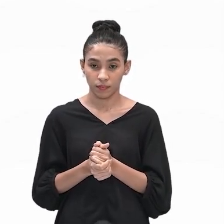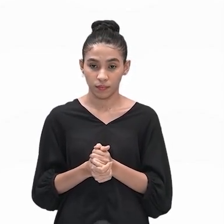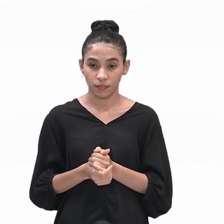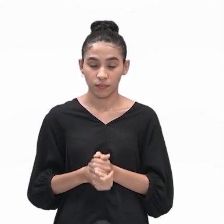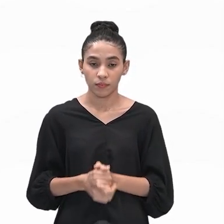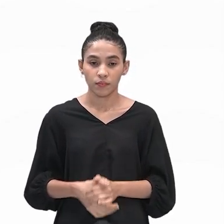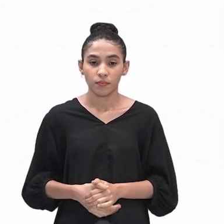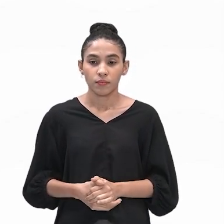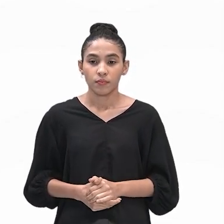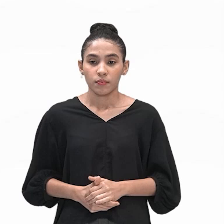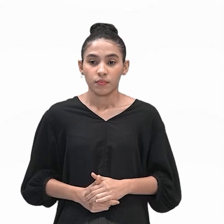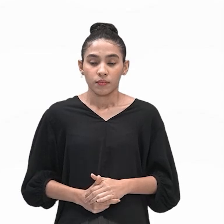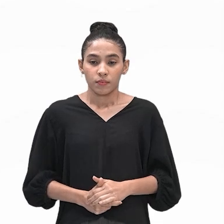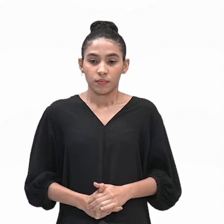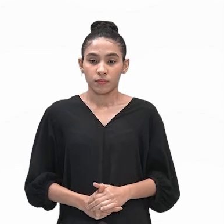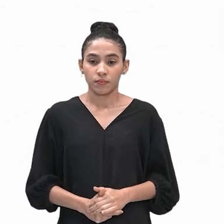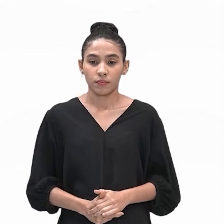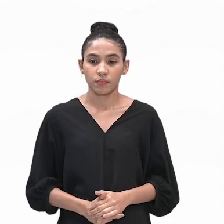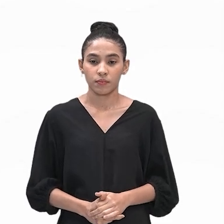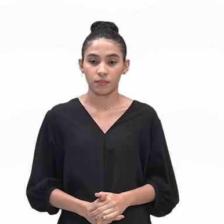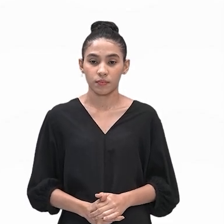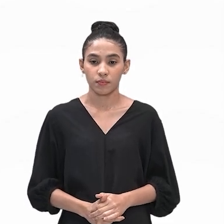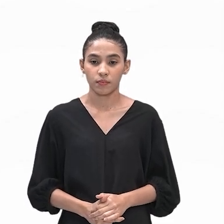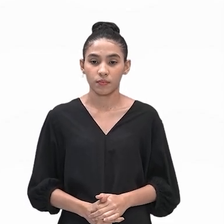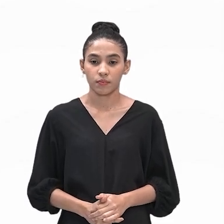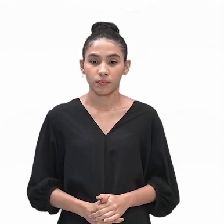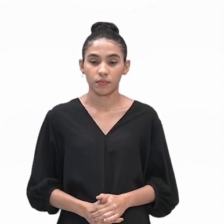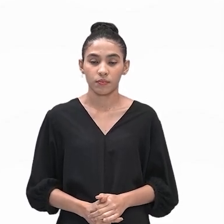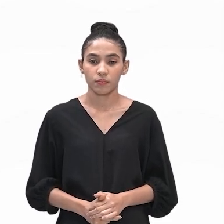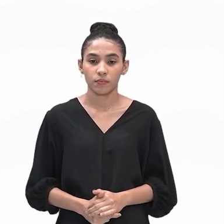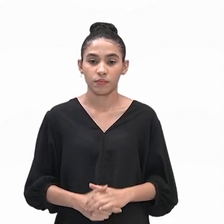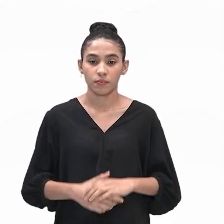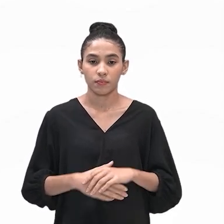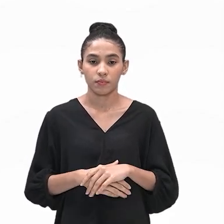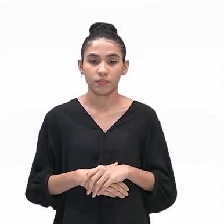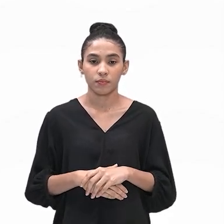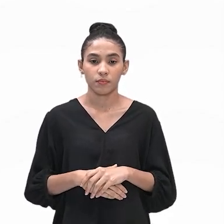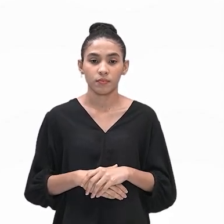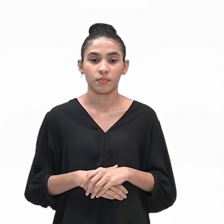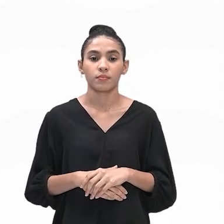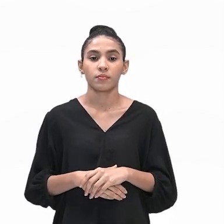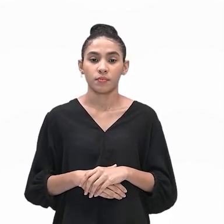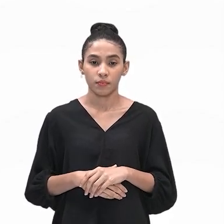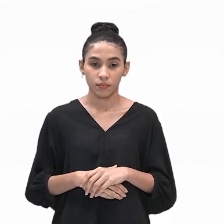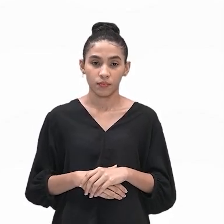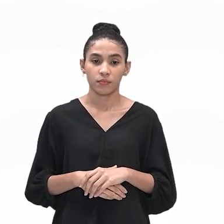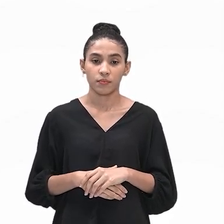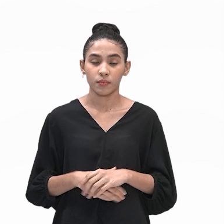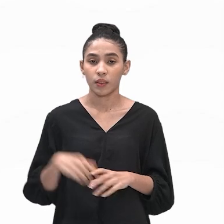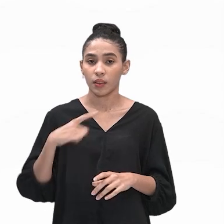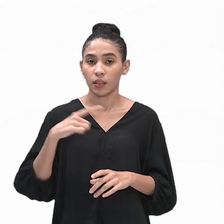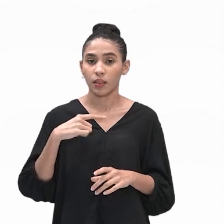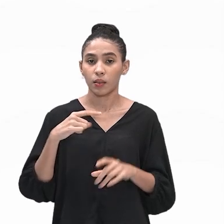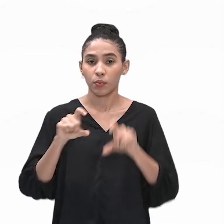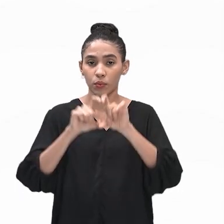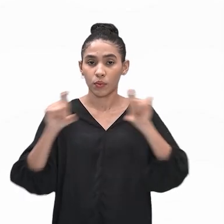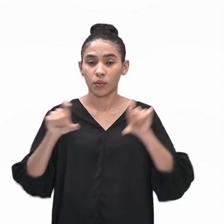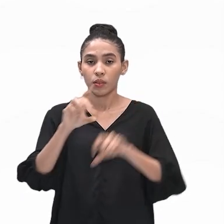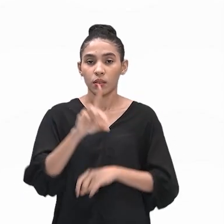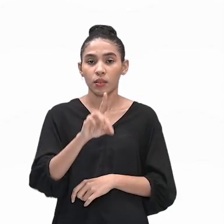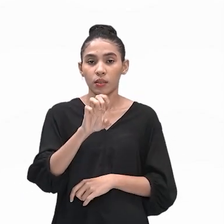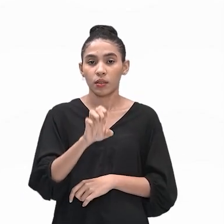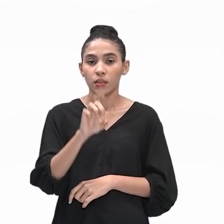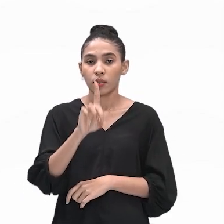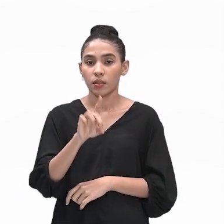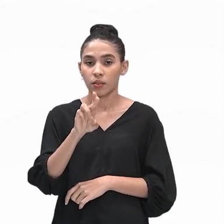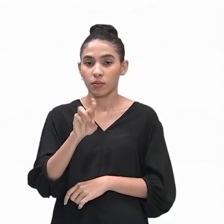Vamos só continuar mais um pouquinho essa análise aqui, só para a gente entender. Olha só. Nós temos um argumento dedutivo válido,